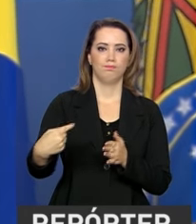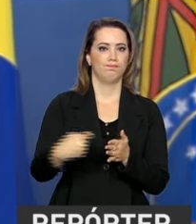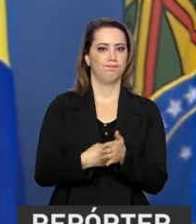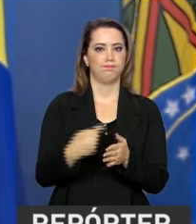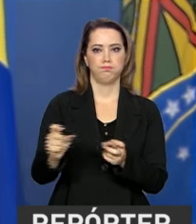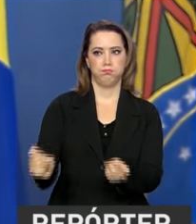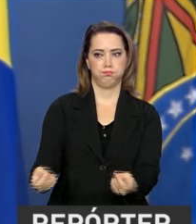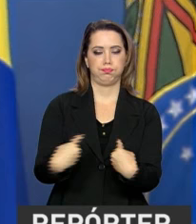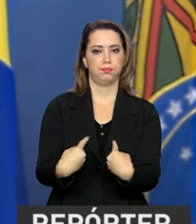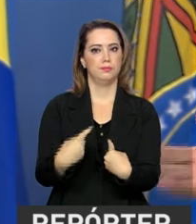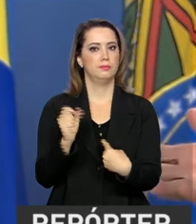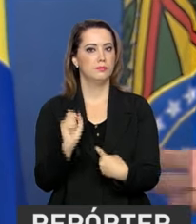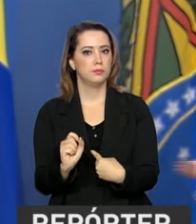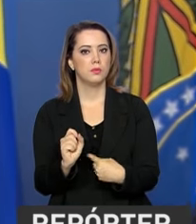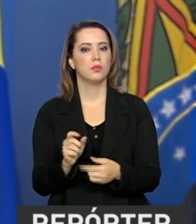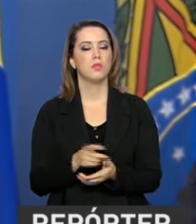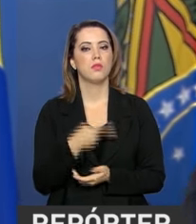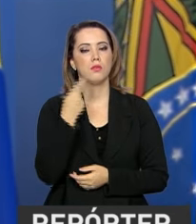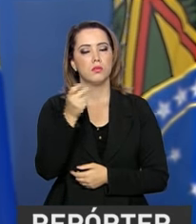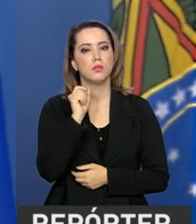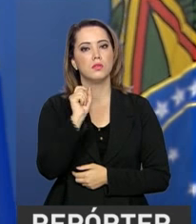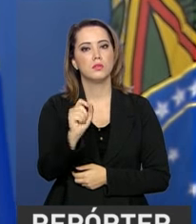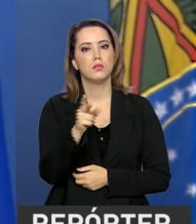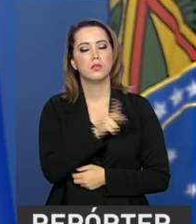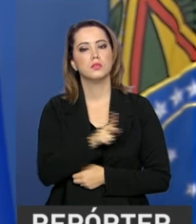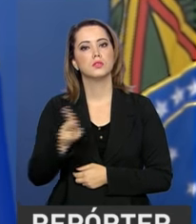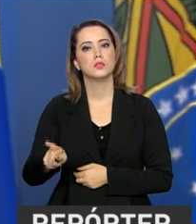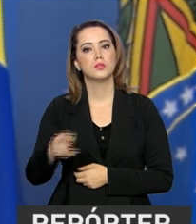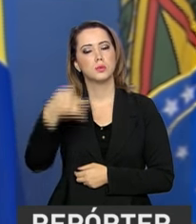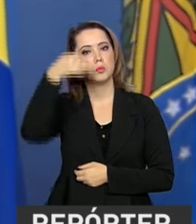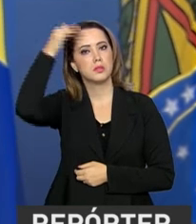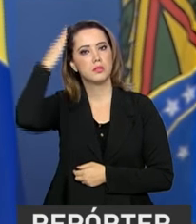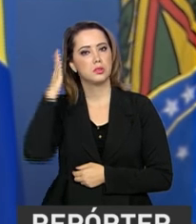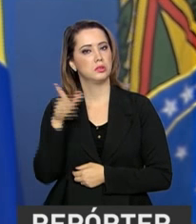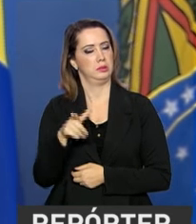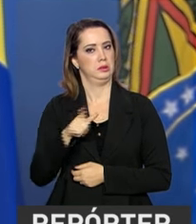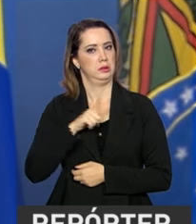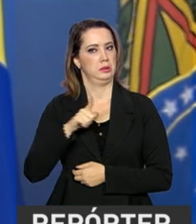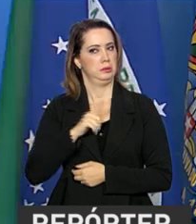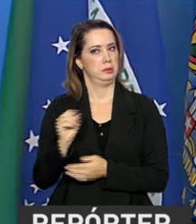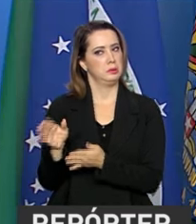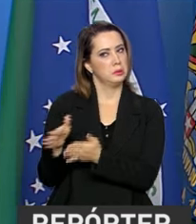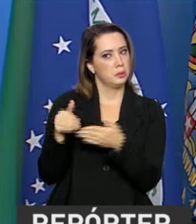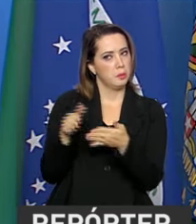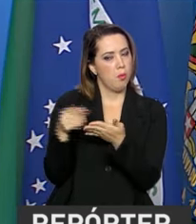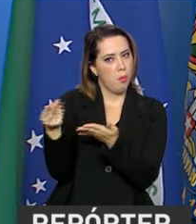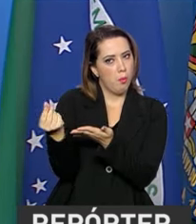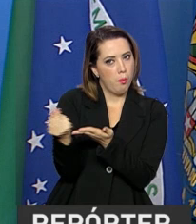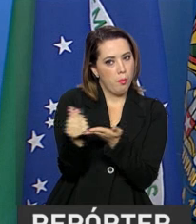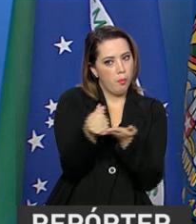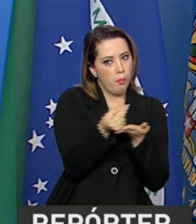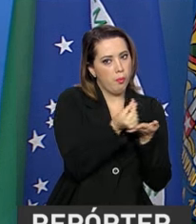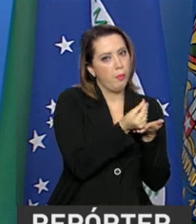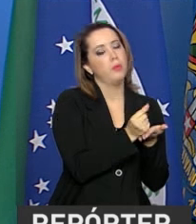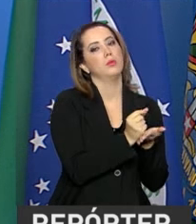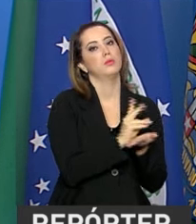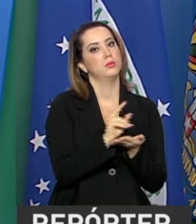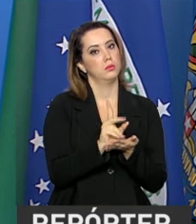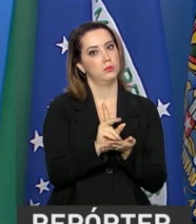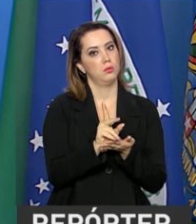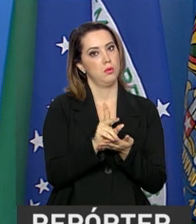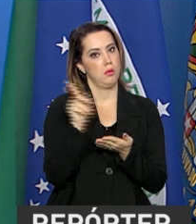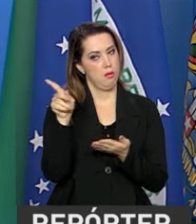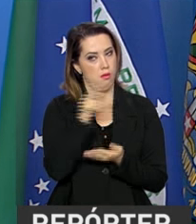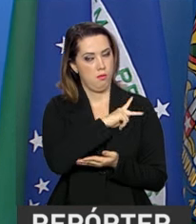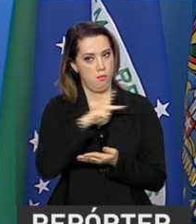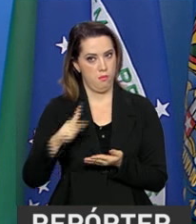em delação premiada que o presidente em exercício teria solicitado recursos ilícitos para a campanha de um candidato à Prefeitura de São